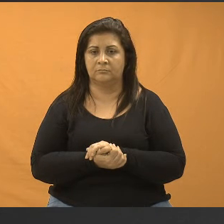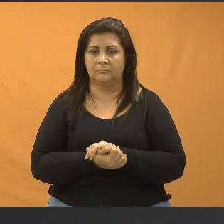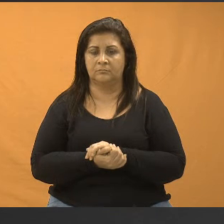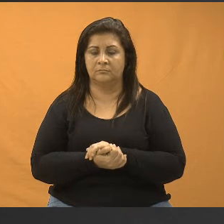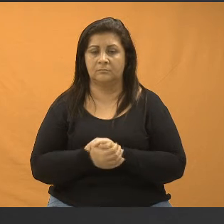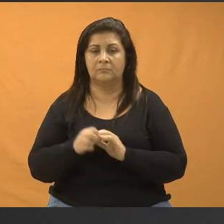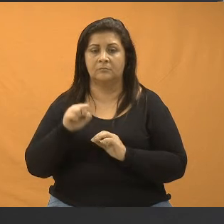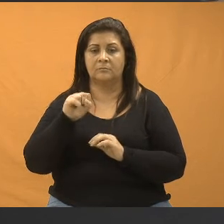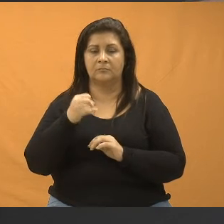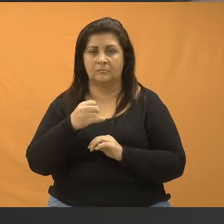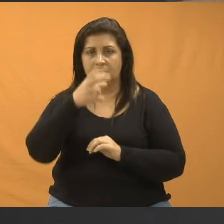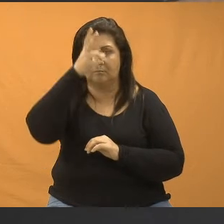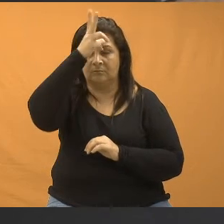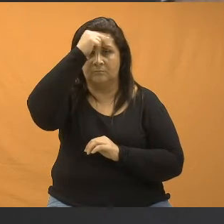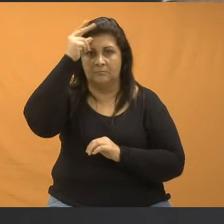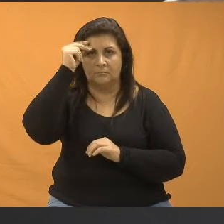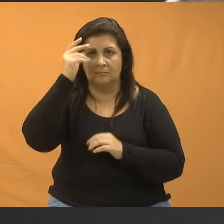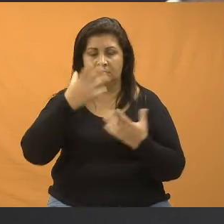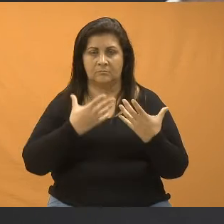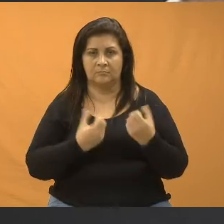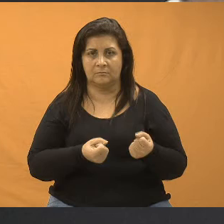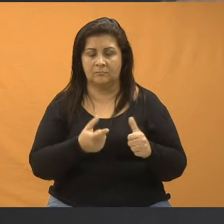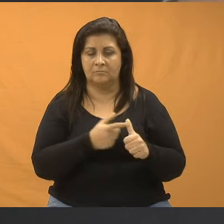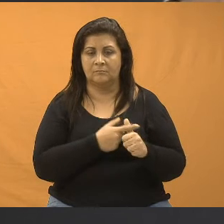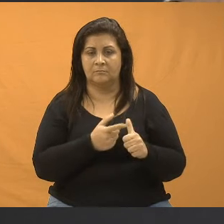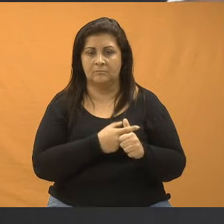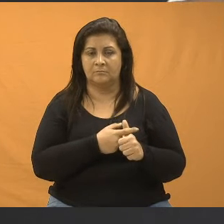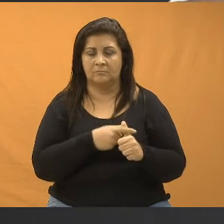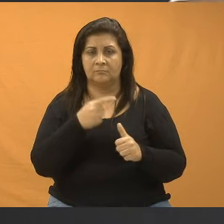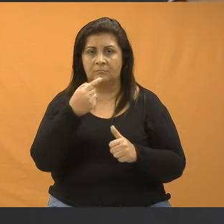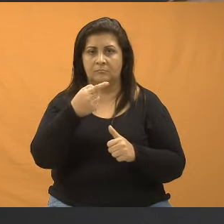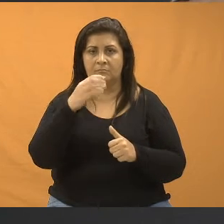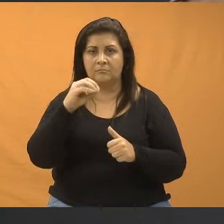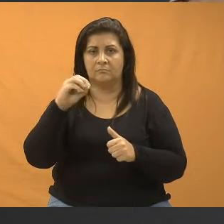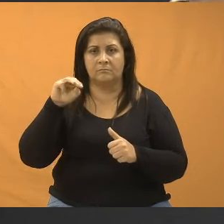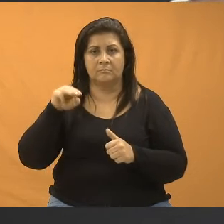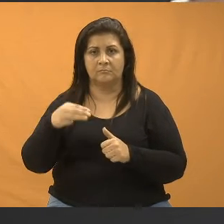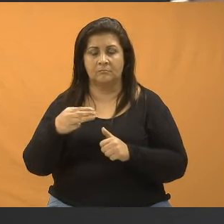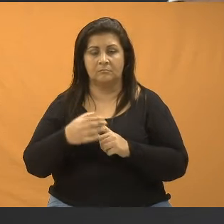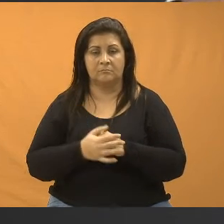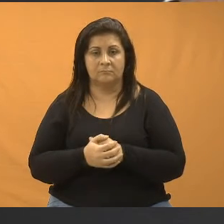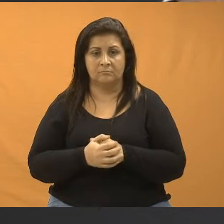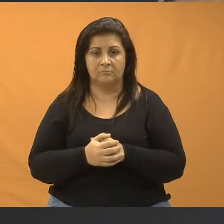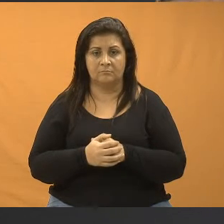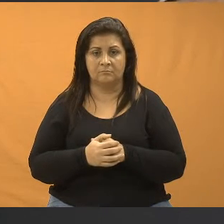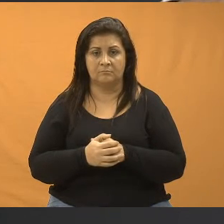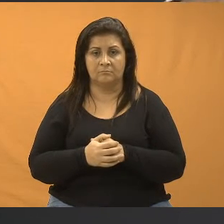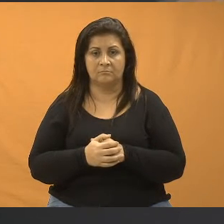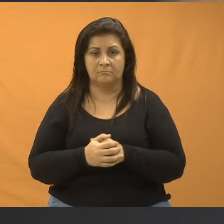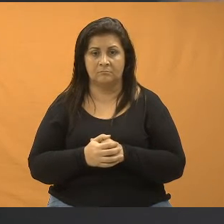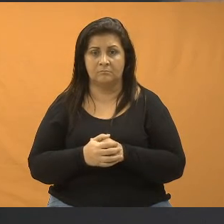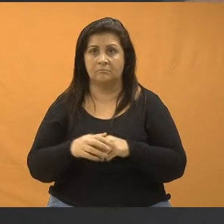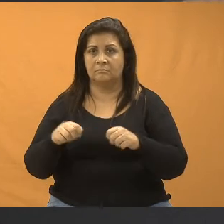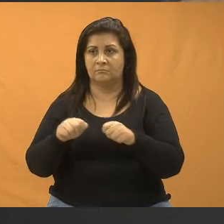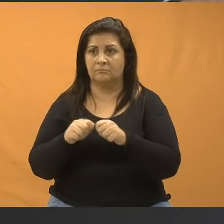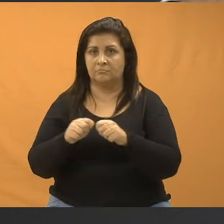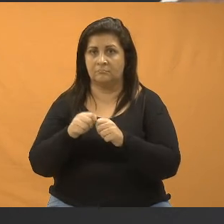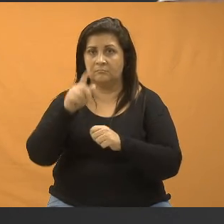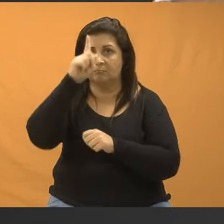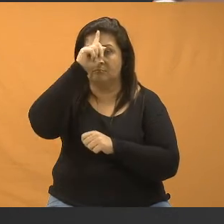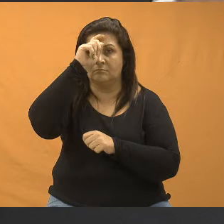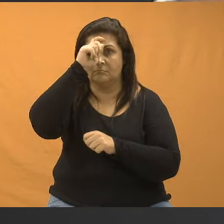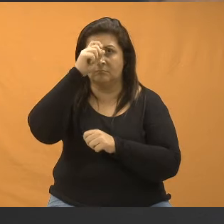a prefeitura vai assumir a dívida, né? 100 milhões. Com 100 milhões você faz um hospital e coloca ele para